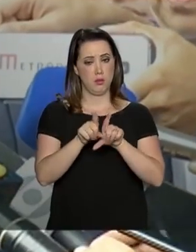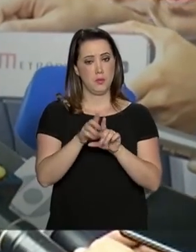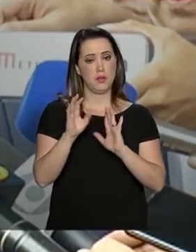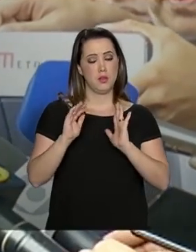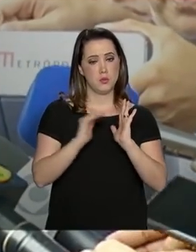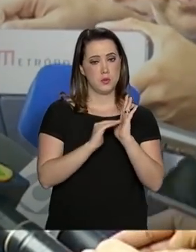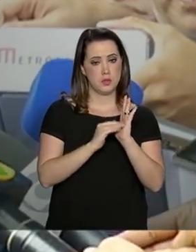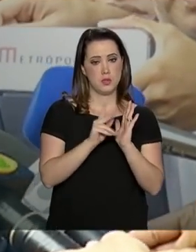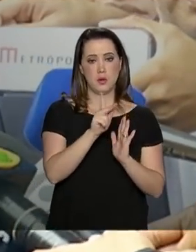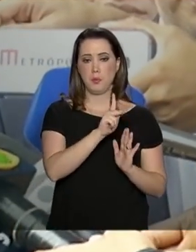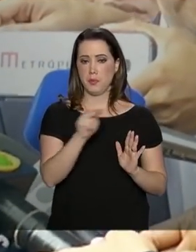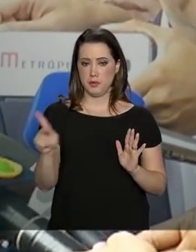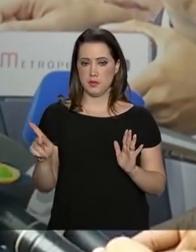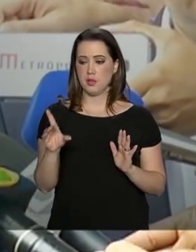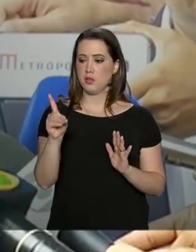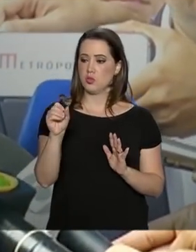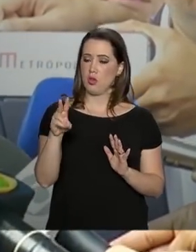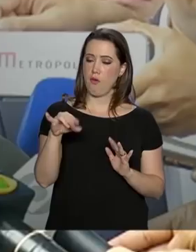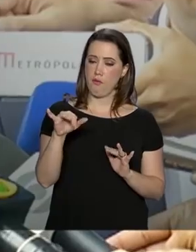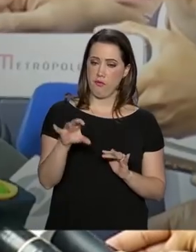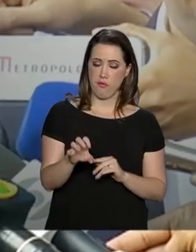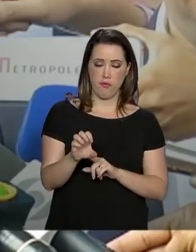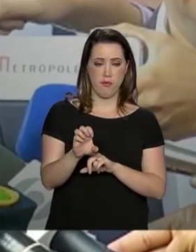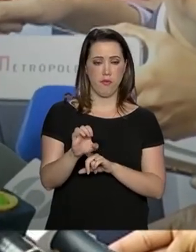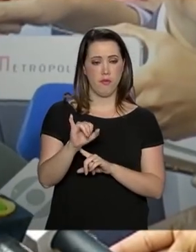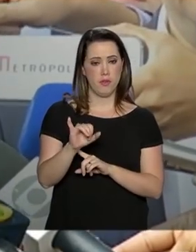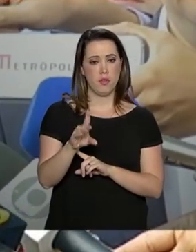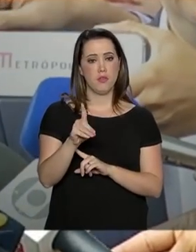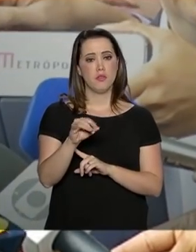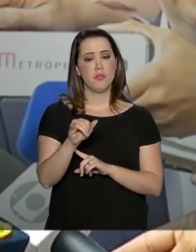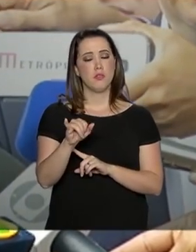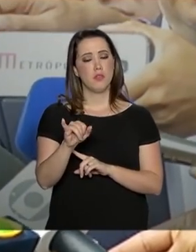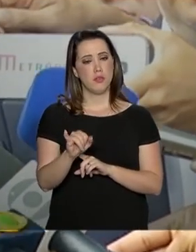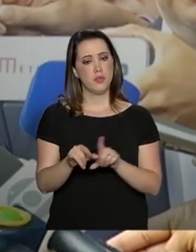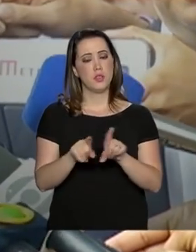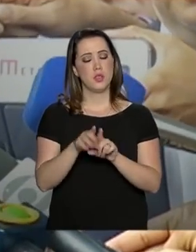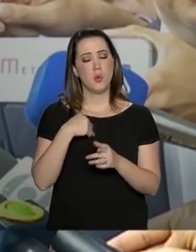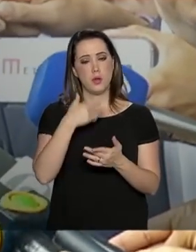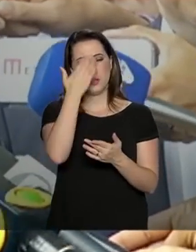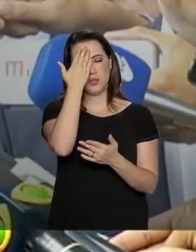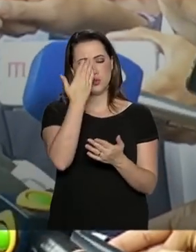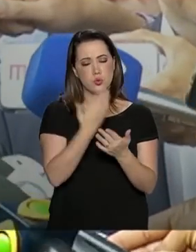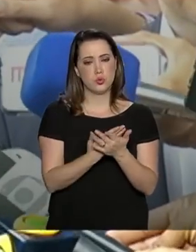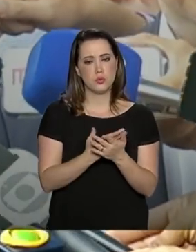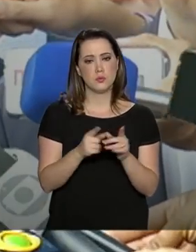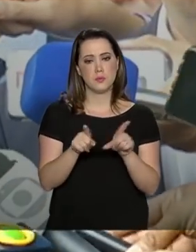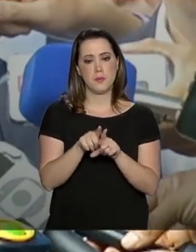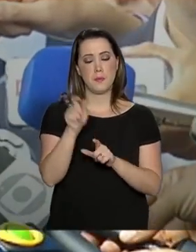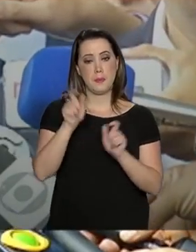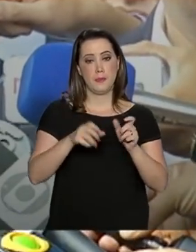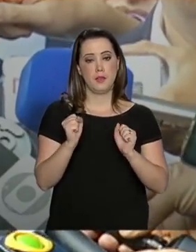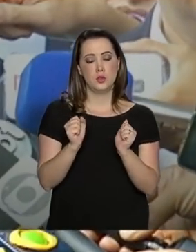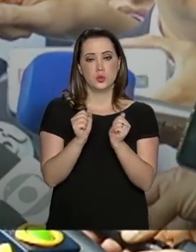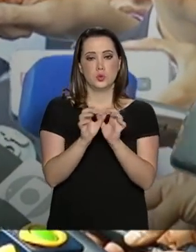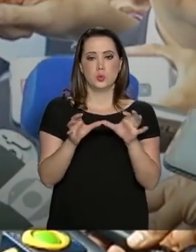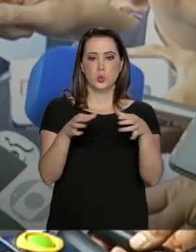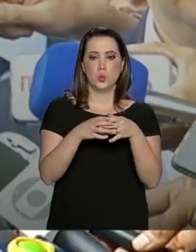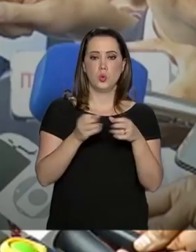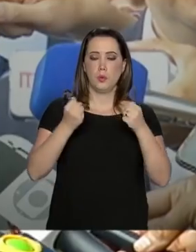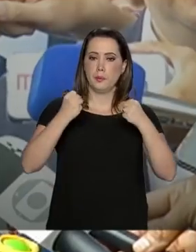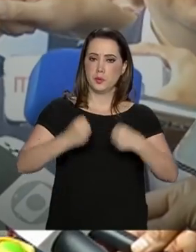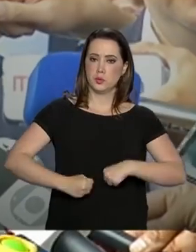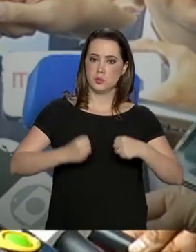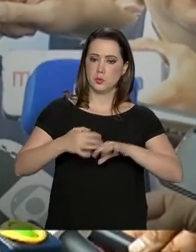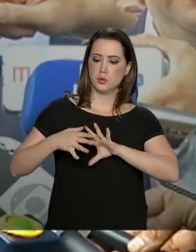Senado, pelo presidente Davi Alcolumbre. Eu estou muito confiante de que os poderes